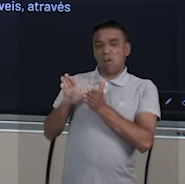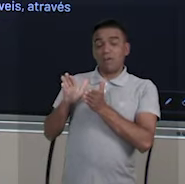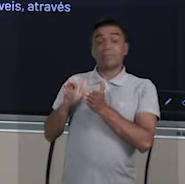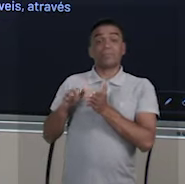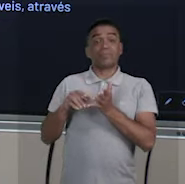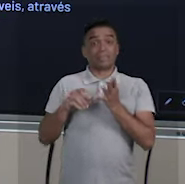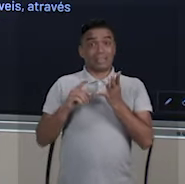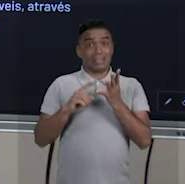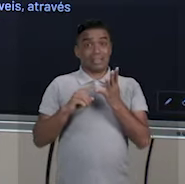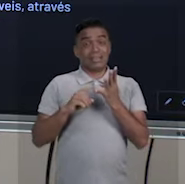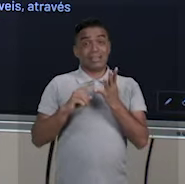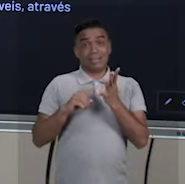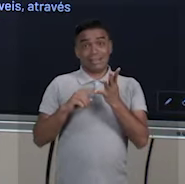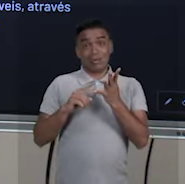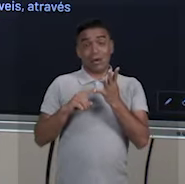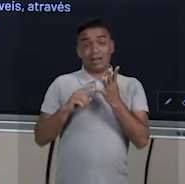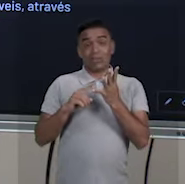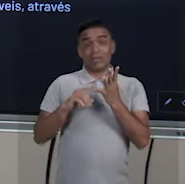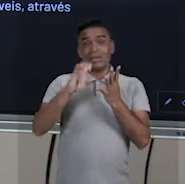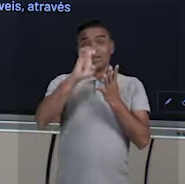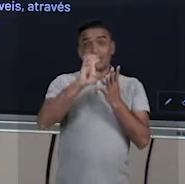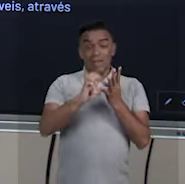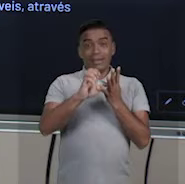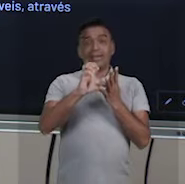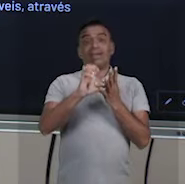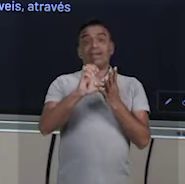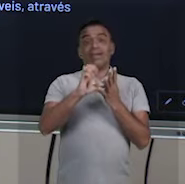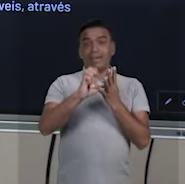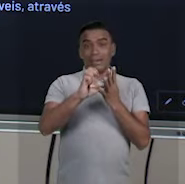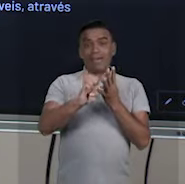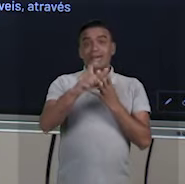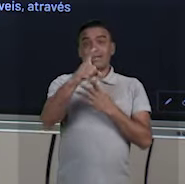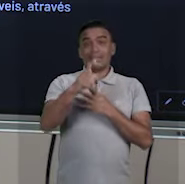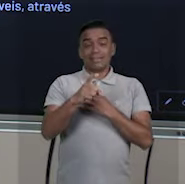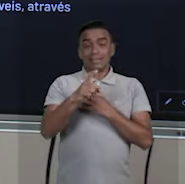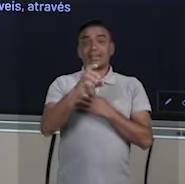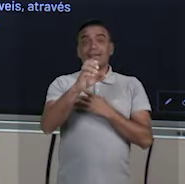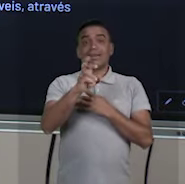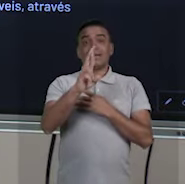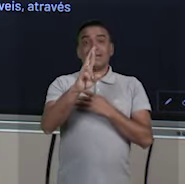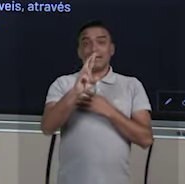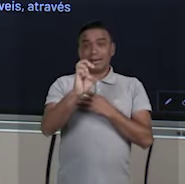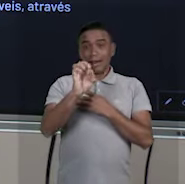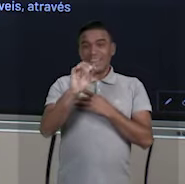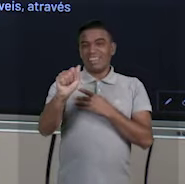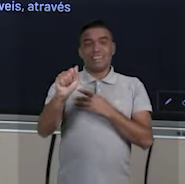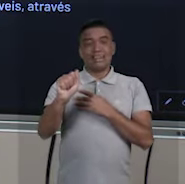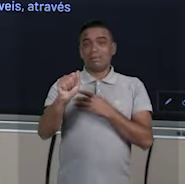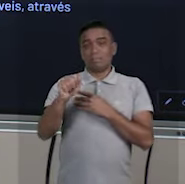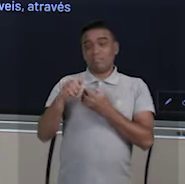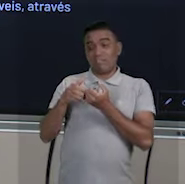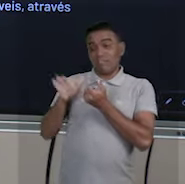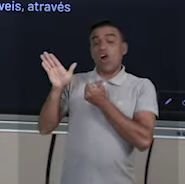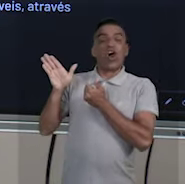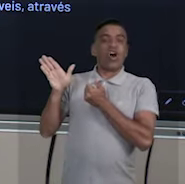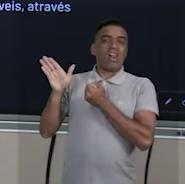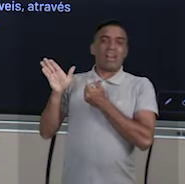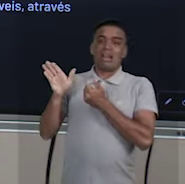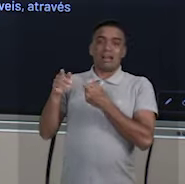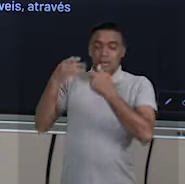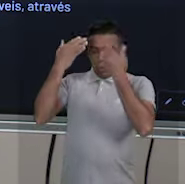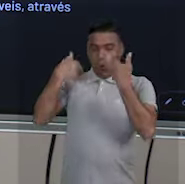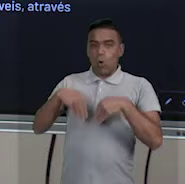e excreta, elimina do corpo aquilo que é tóxico, aquilo que a gente não pode manter dentro do nosso corpo,